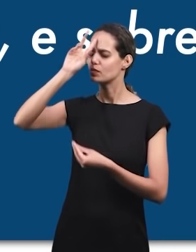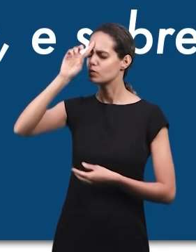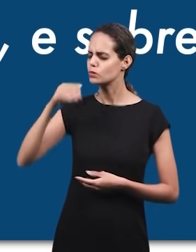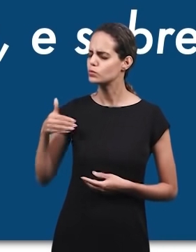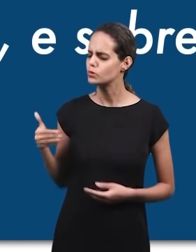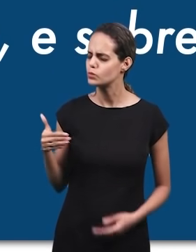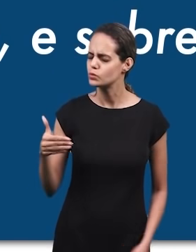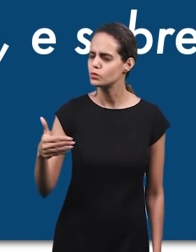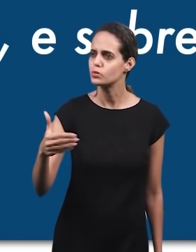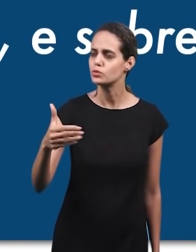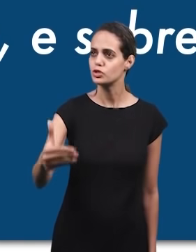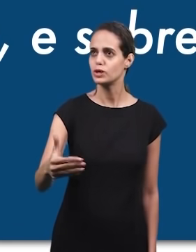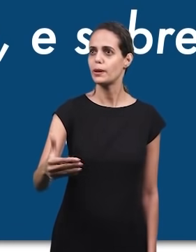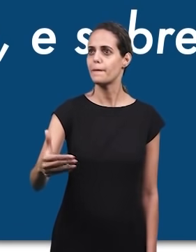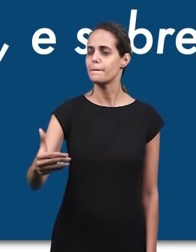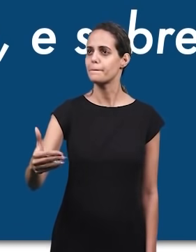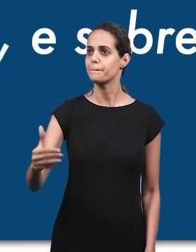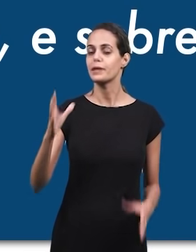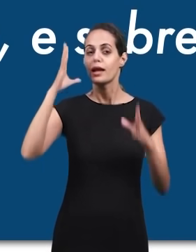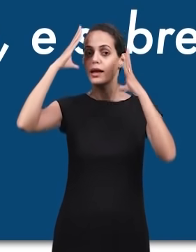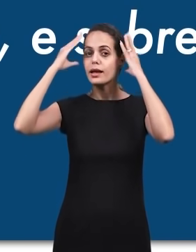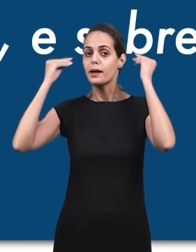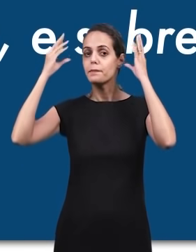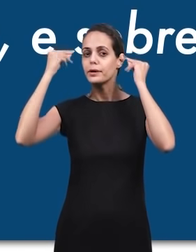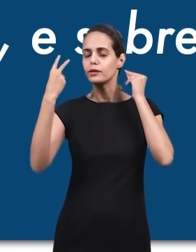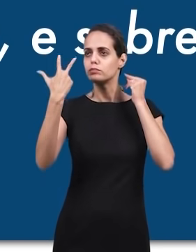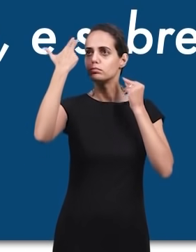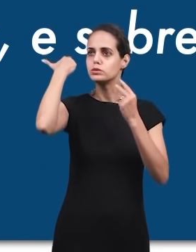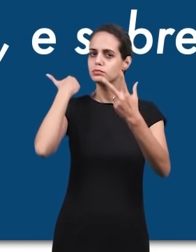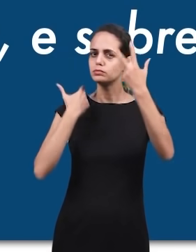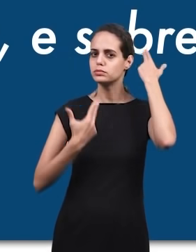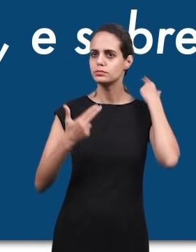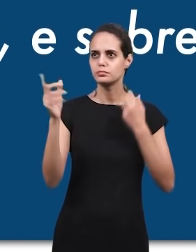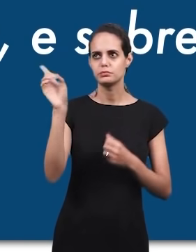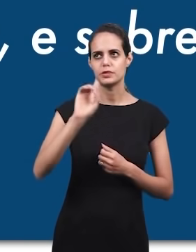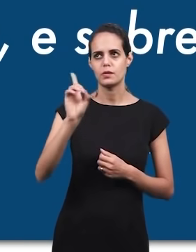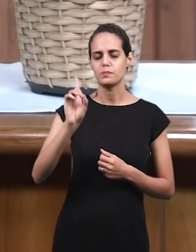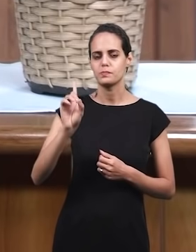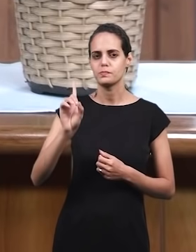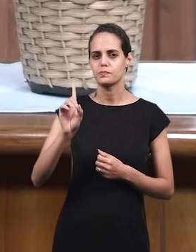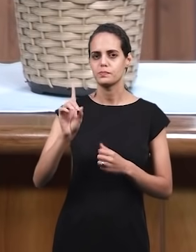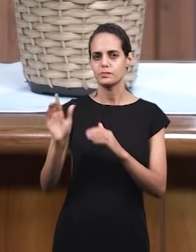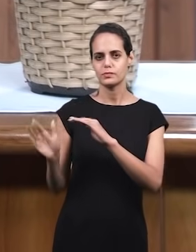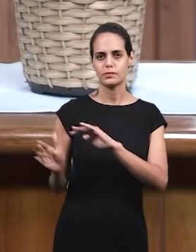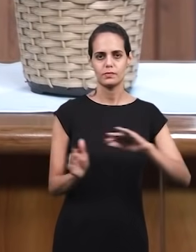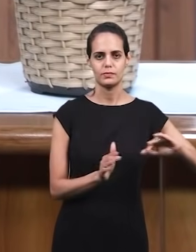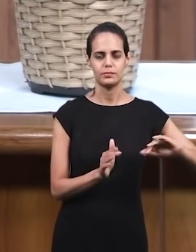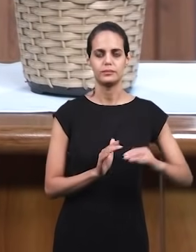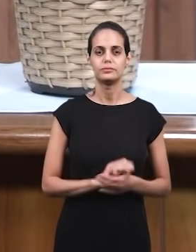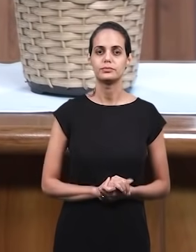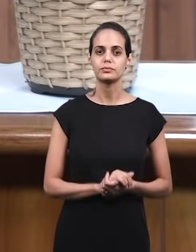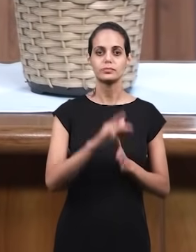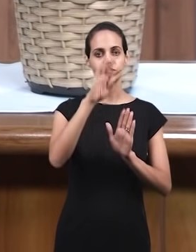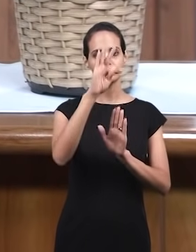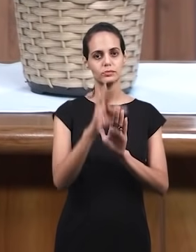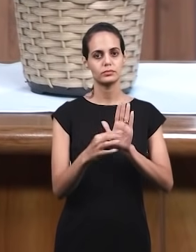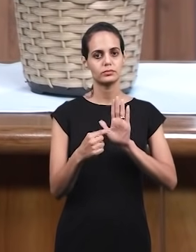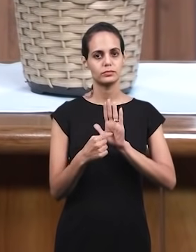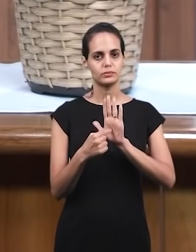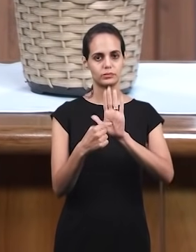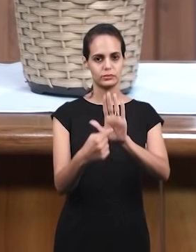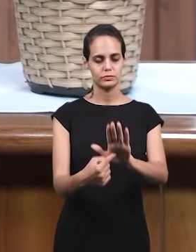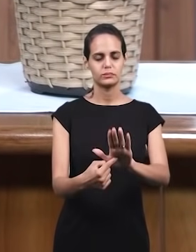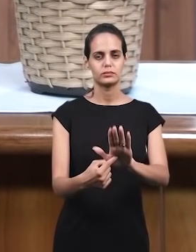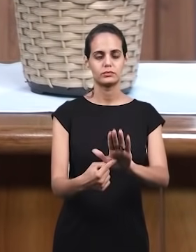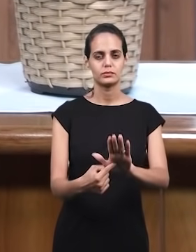da sua vida, e sobre a sua cabeça não passará navalha. Nós vemos esse texto bíblico, irmãos,